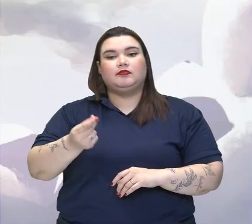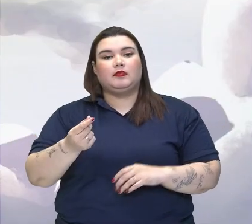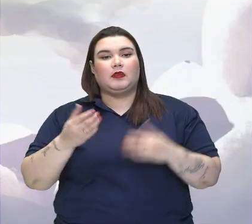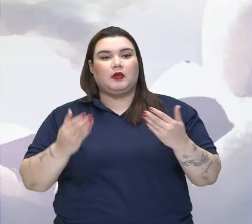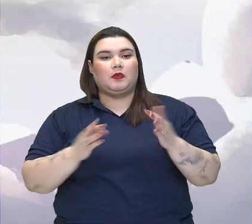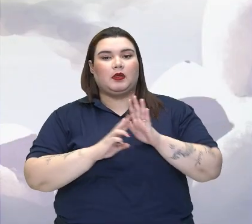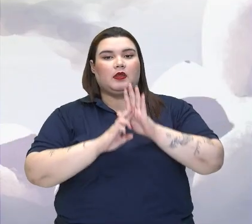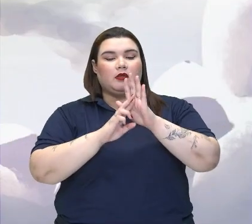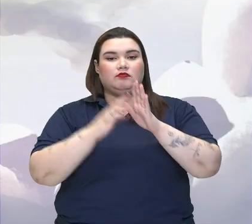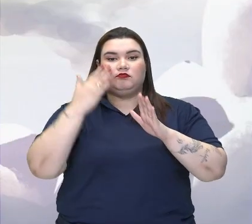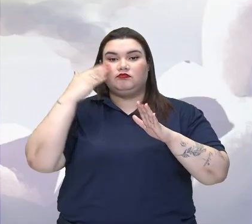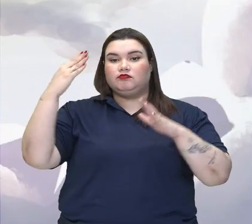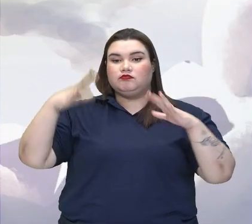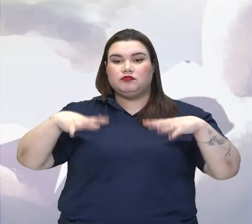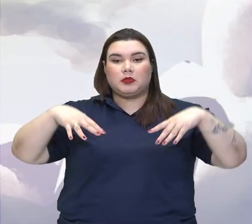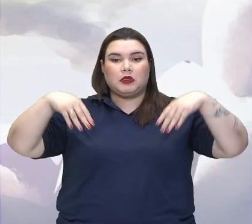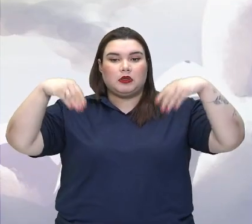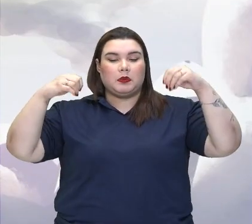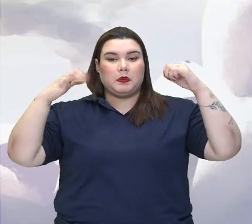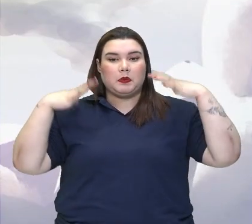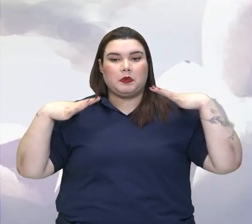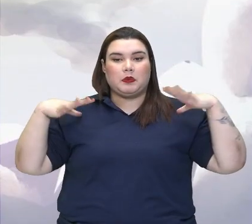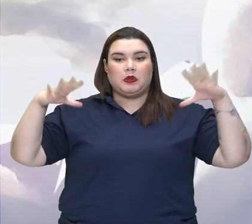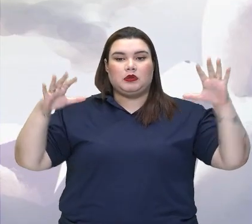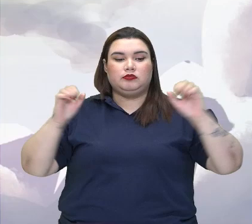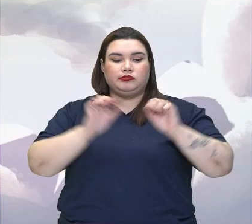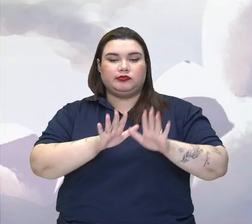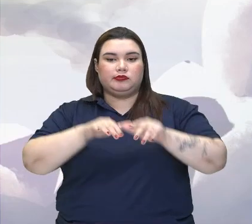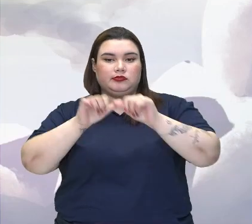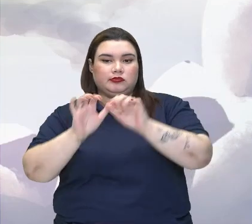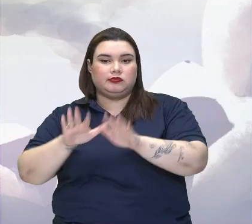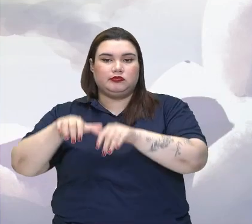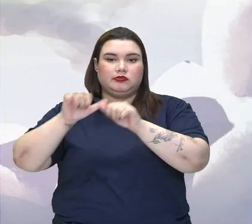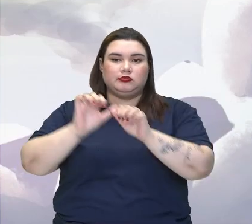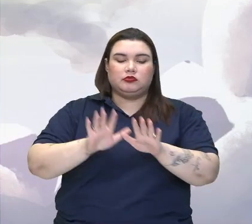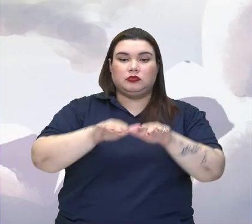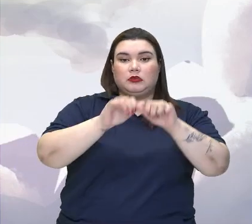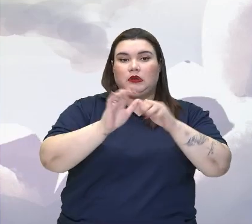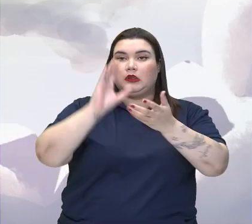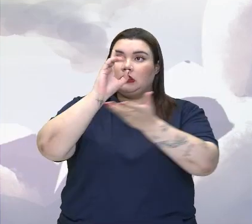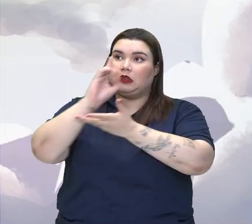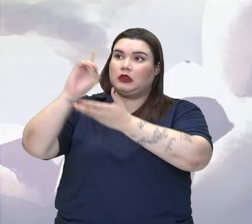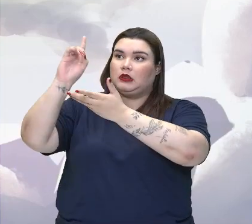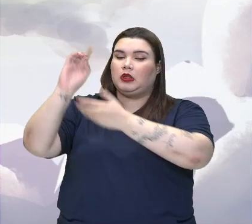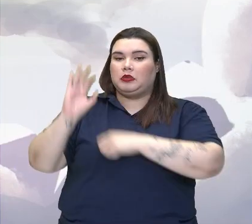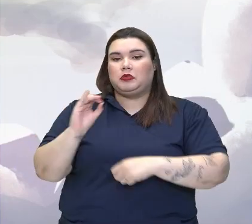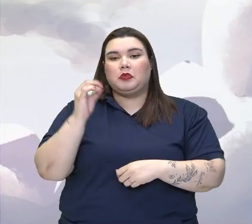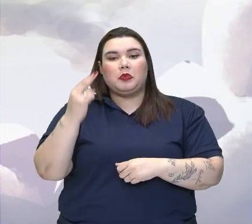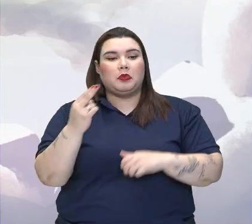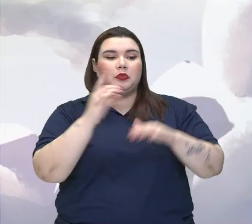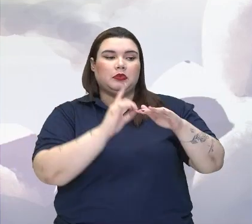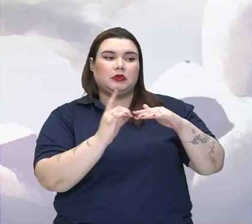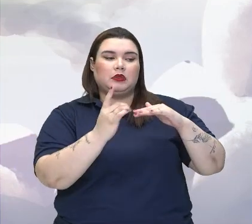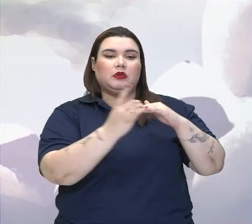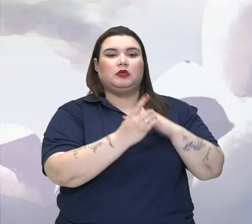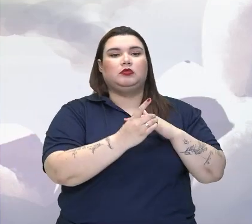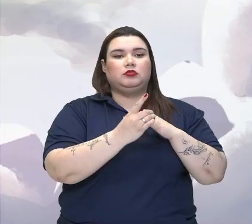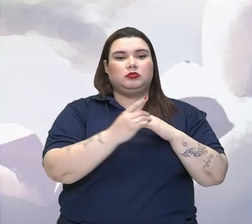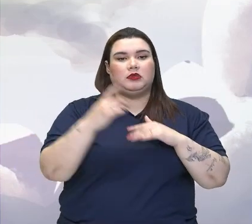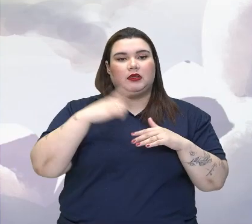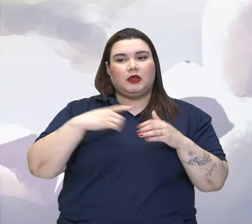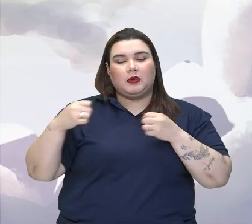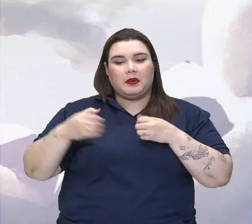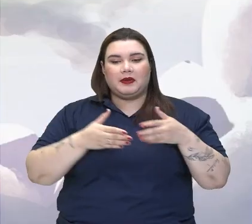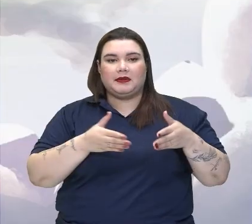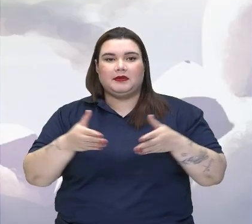esse castelo com os anjos atrás de mim, representa a morada dos deuses, ou a morada de Deus. Estamos aí no caminho para